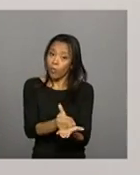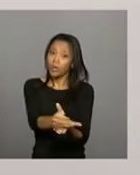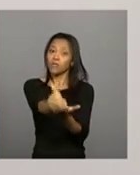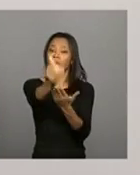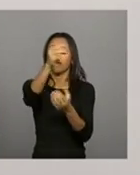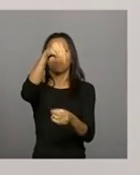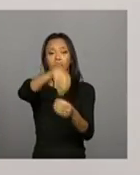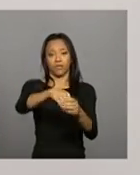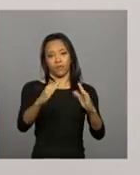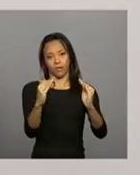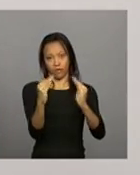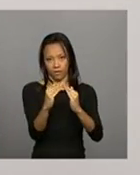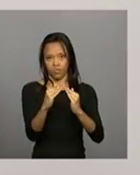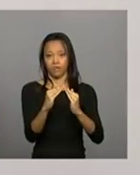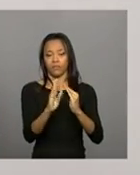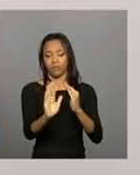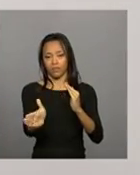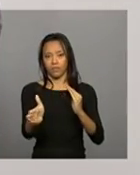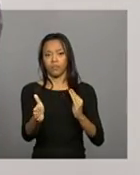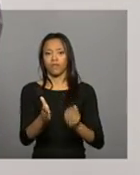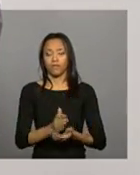dessa casa.